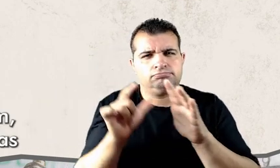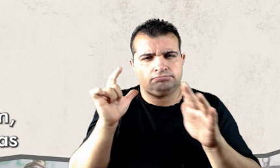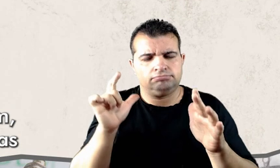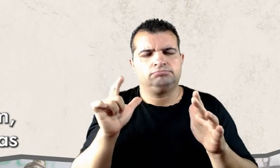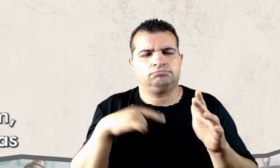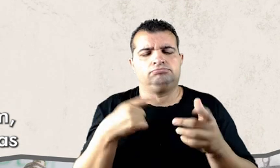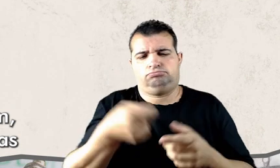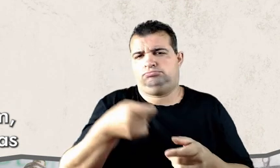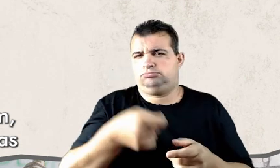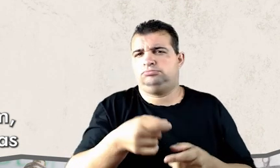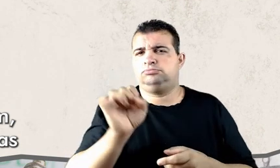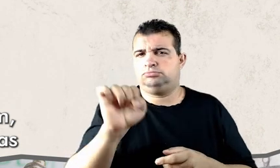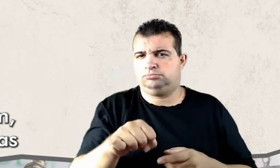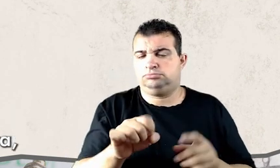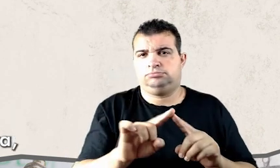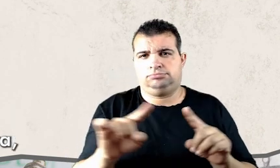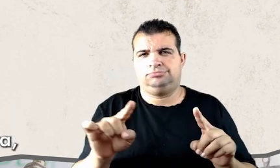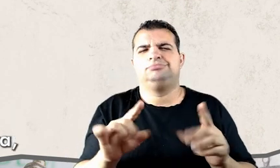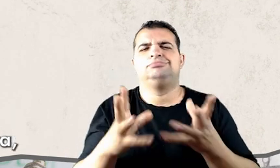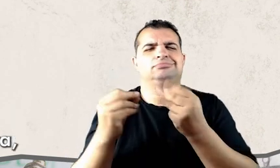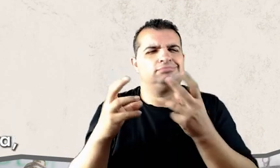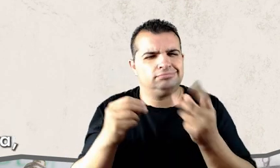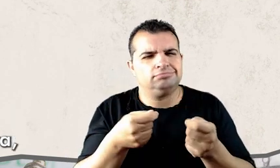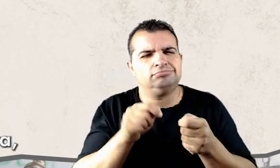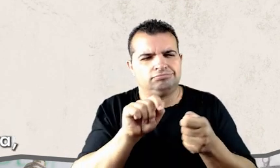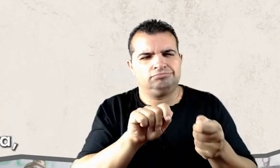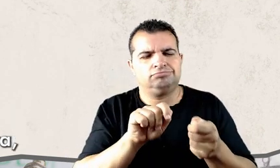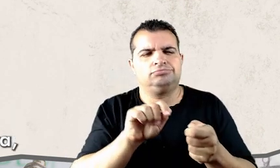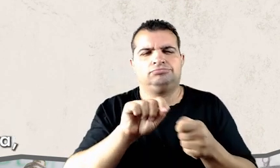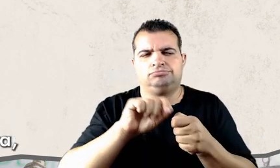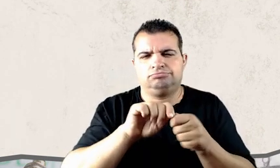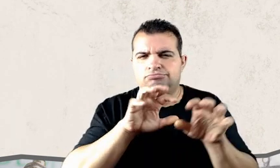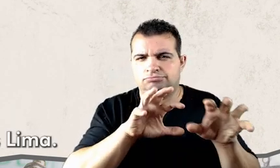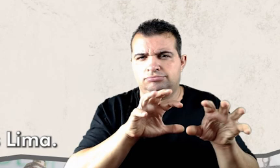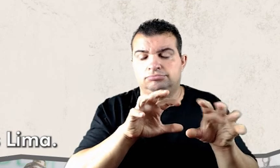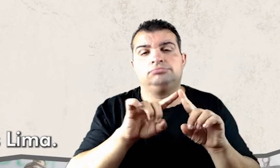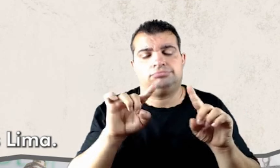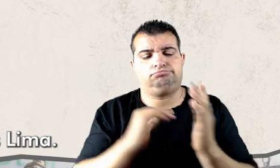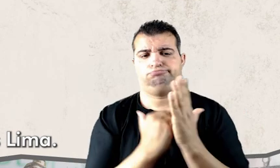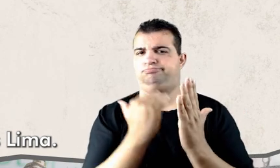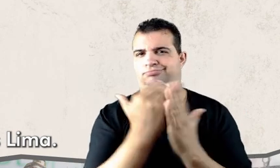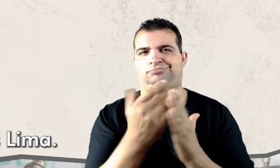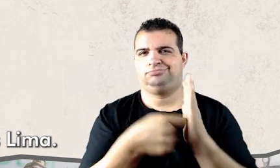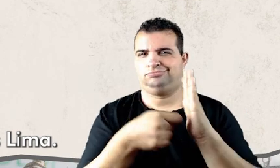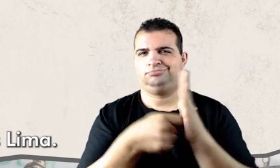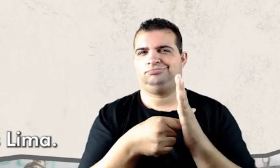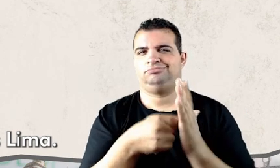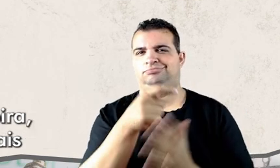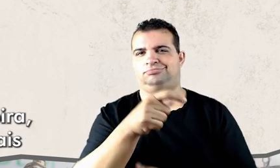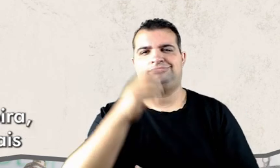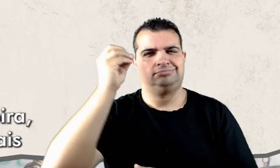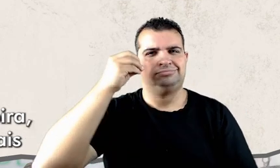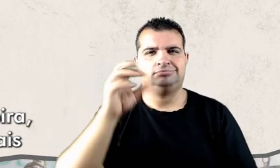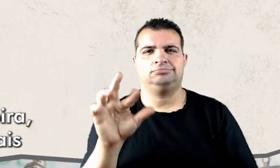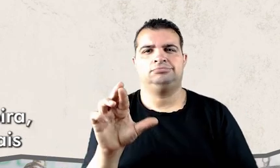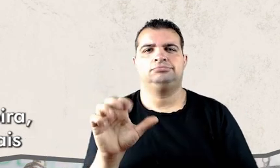autoritário, sim, mas que além de ter múltiplas influências, também foi fortalecida na luta, segundo o psicólogo Rafael Alves Lima.